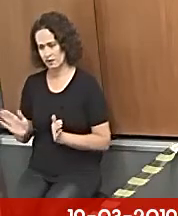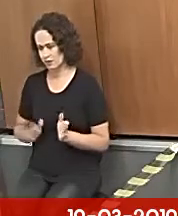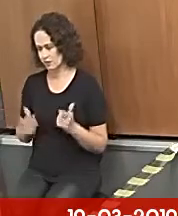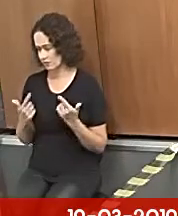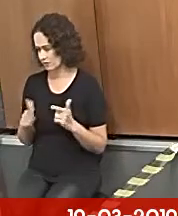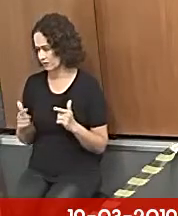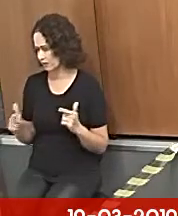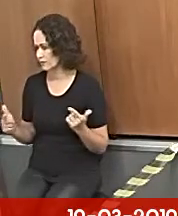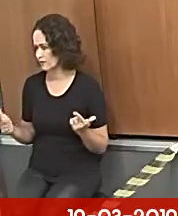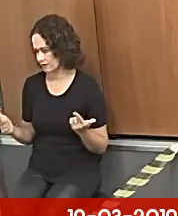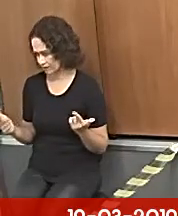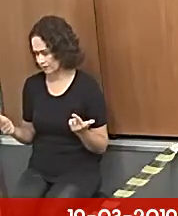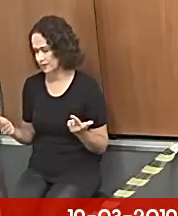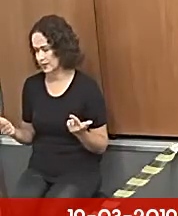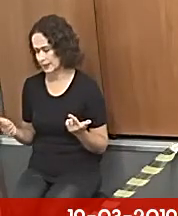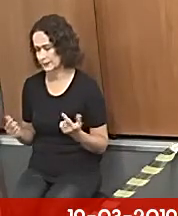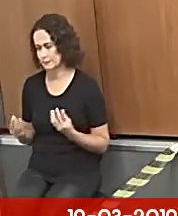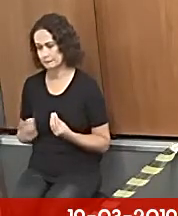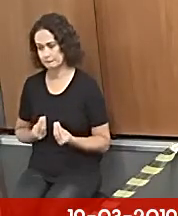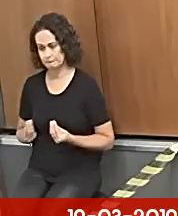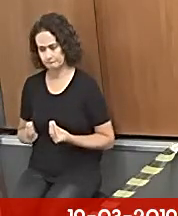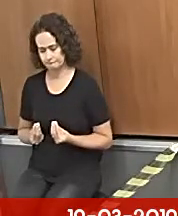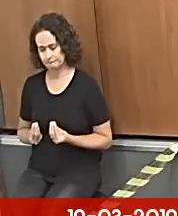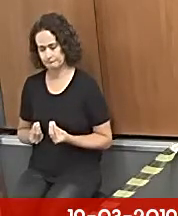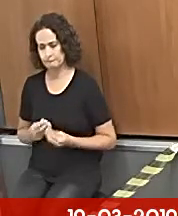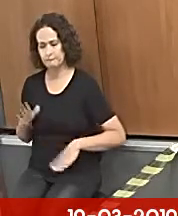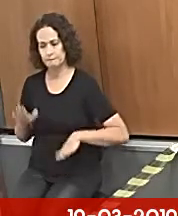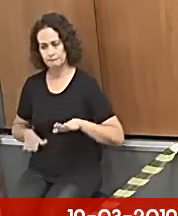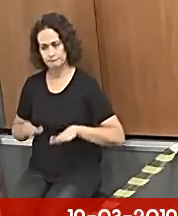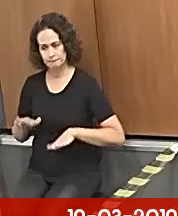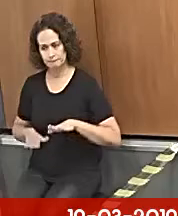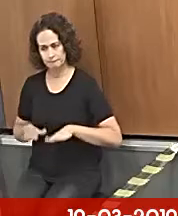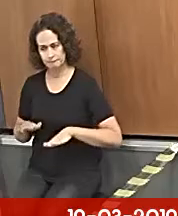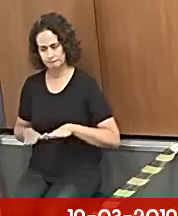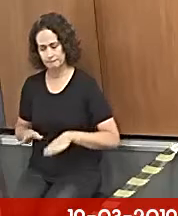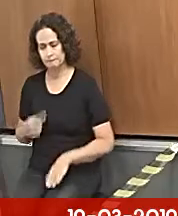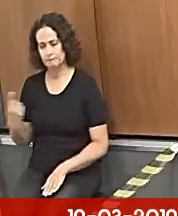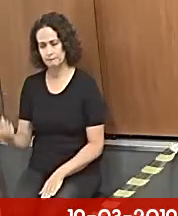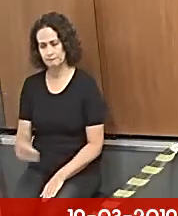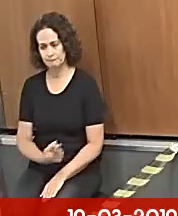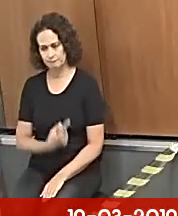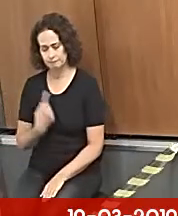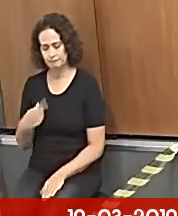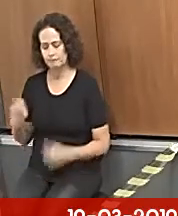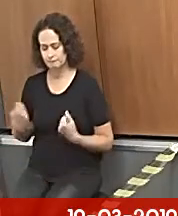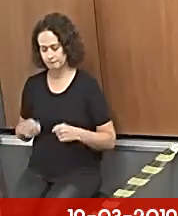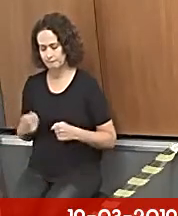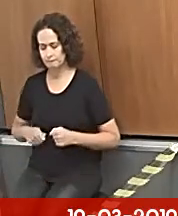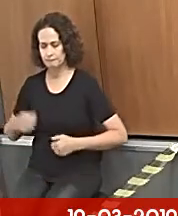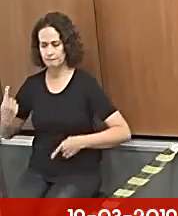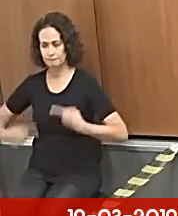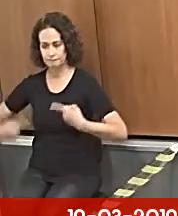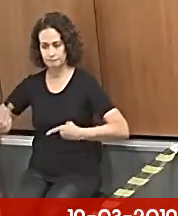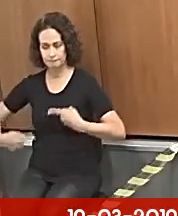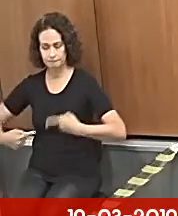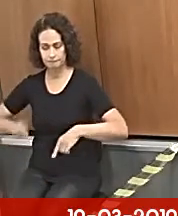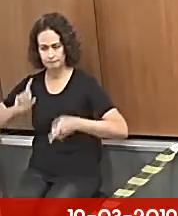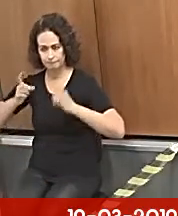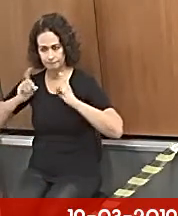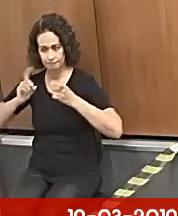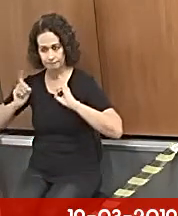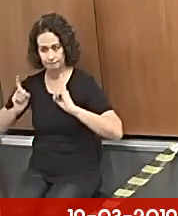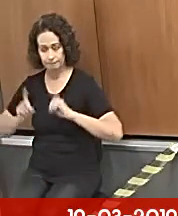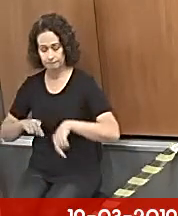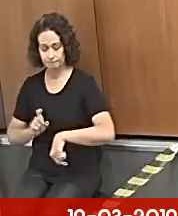cadeira de rodas para entrar bahia e muitas vezes a gente tem uma coisa pra discutir na reunião ea gente perde